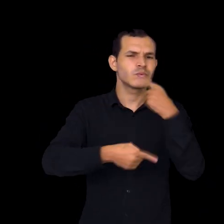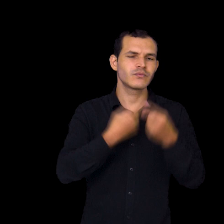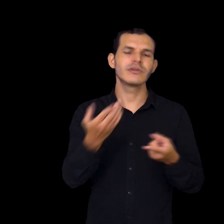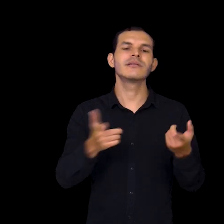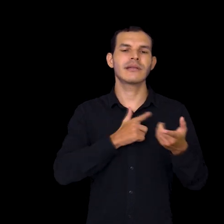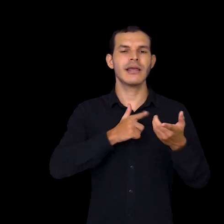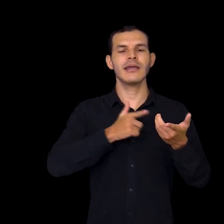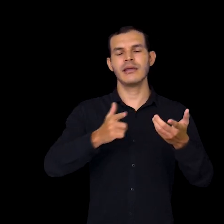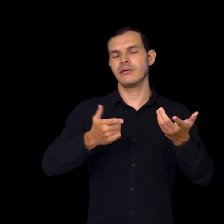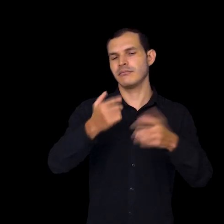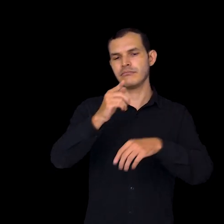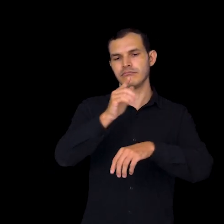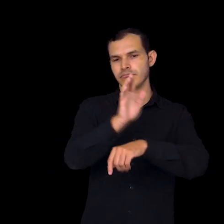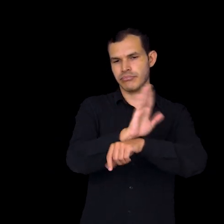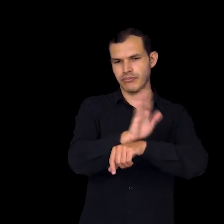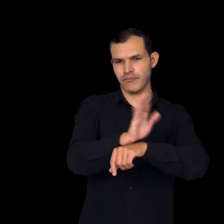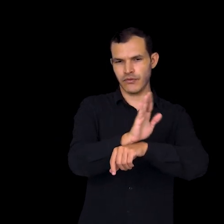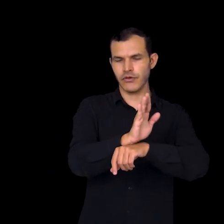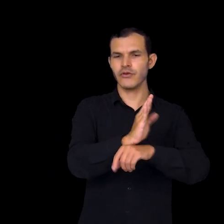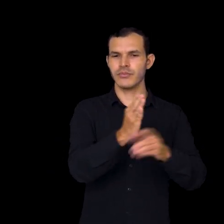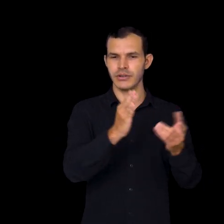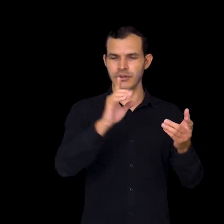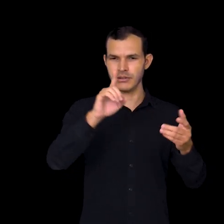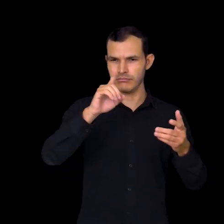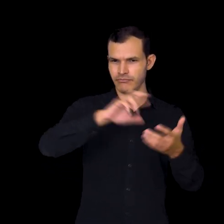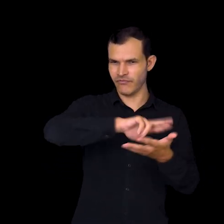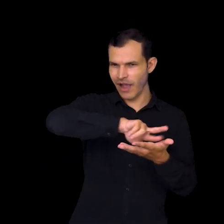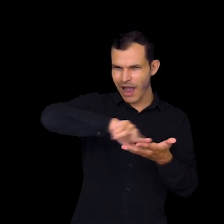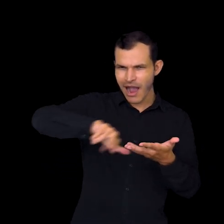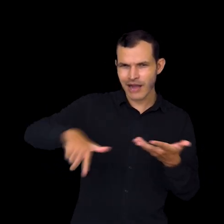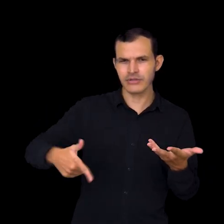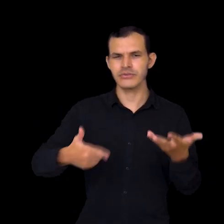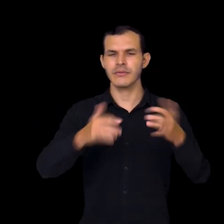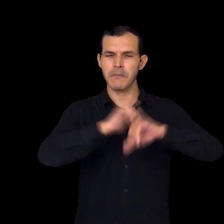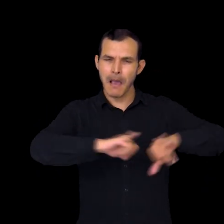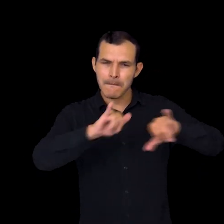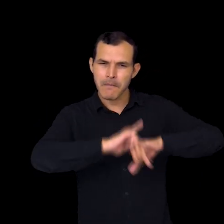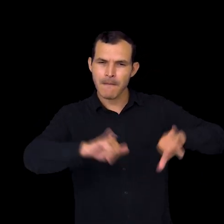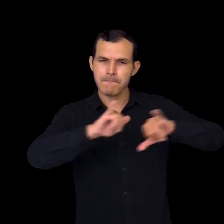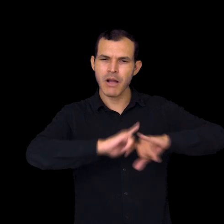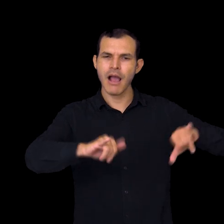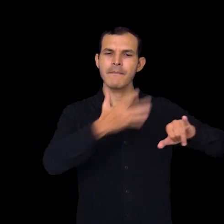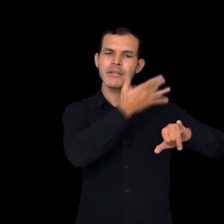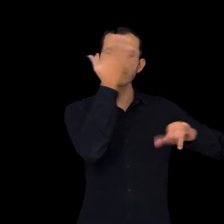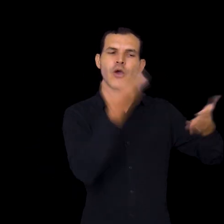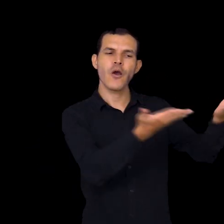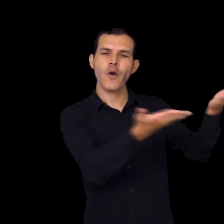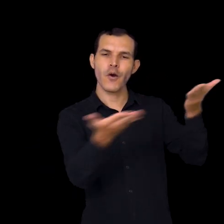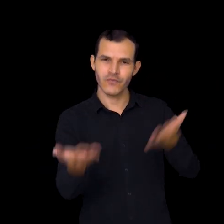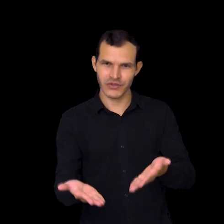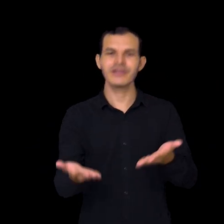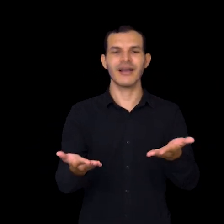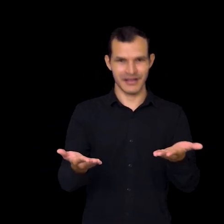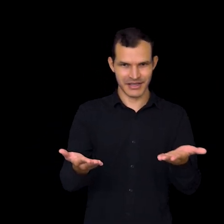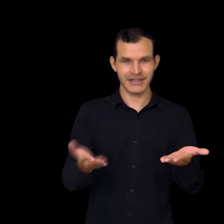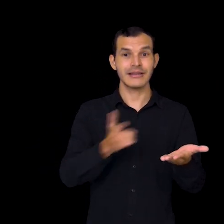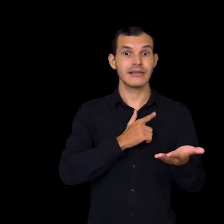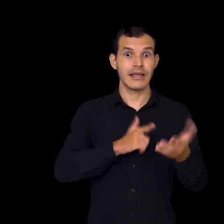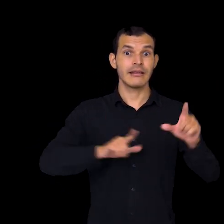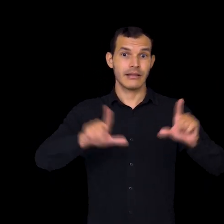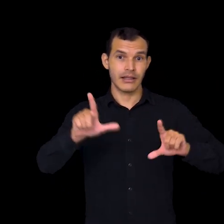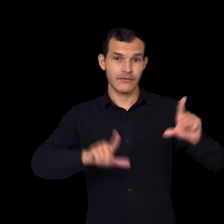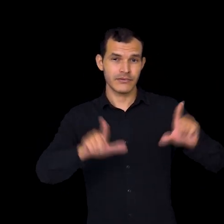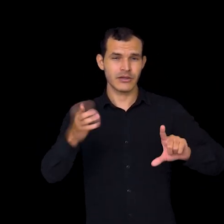documentários, né, que hoje a gente reconhece como documentários, mas filmes propaganda, convidando as pessoas antes das sessões de cinema,